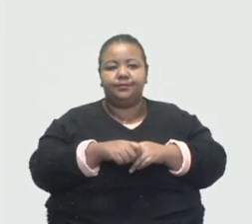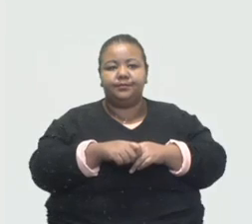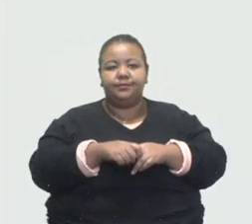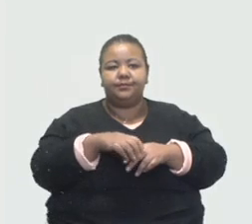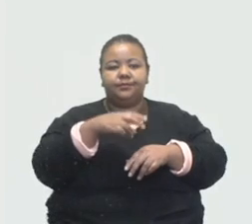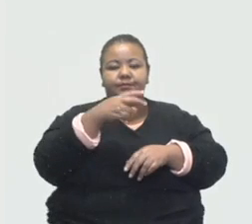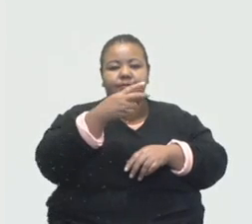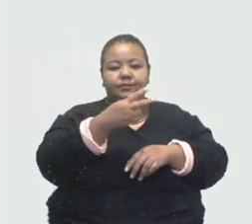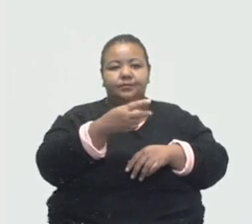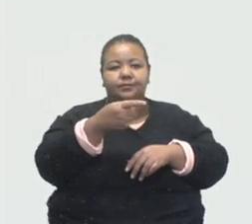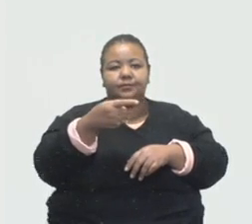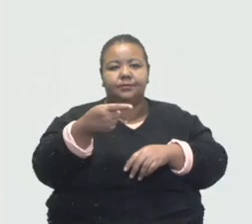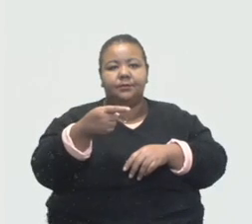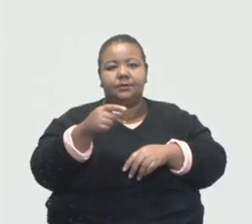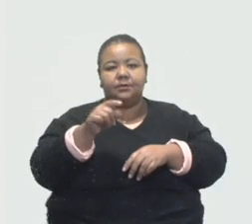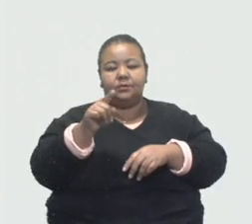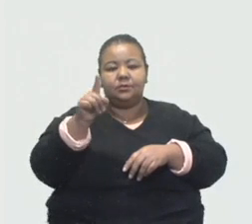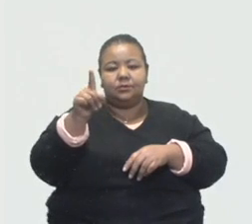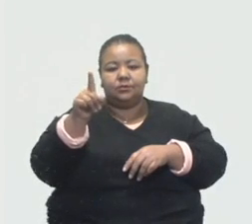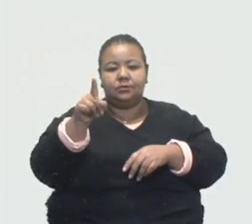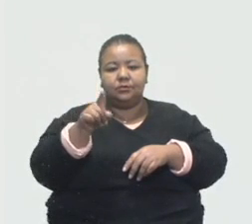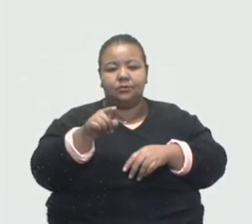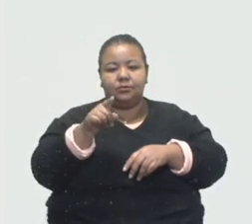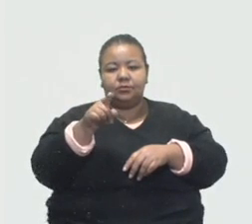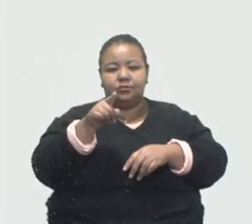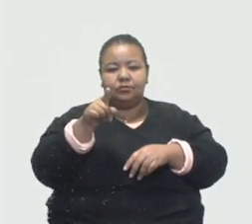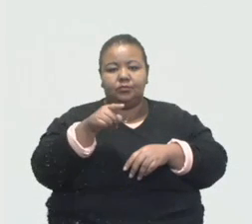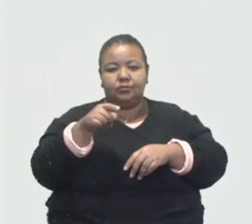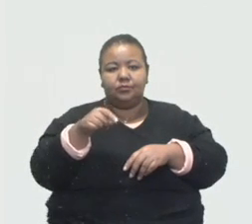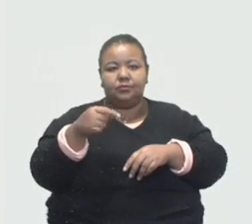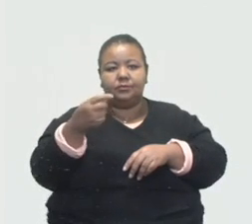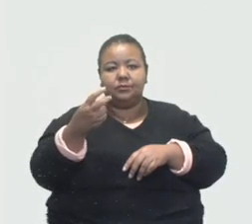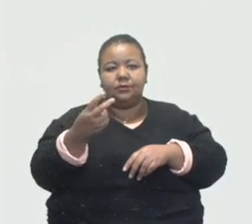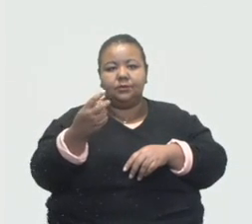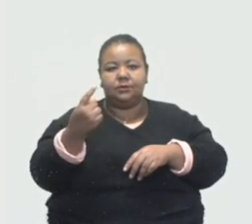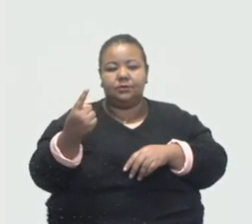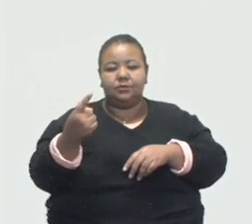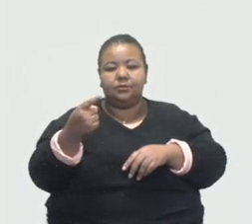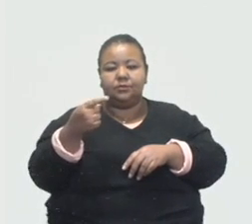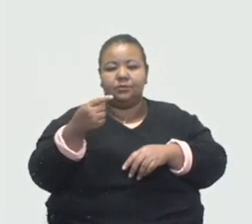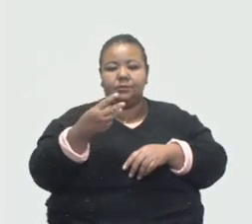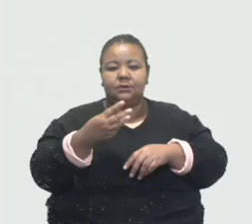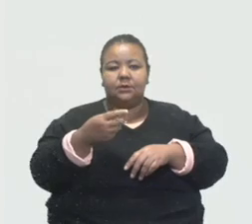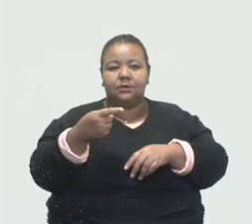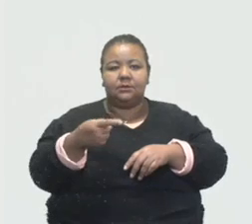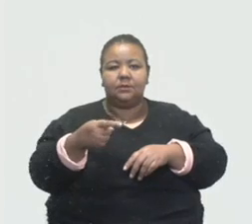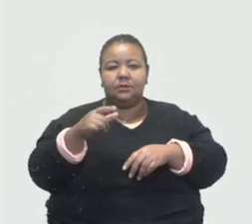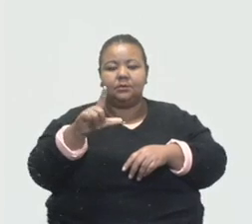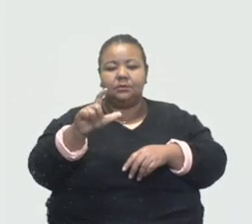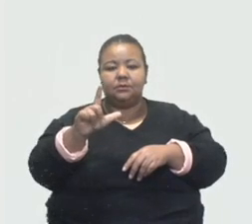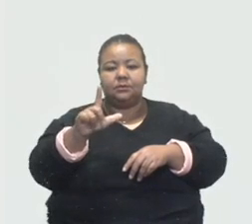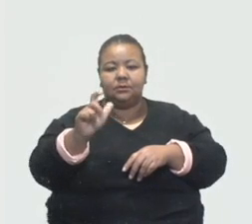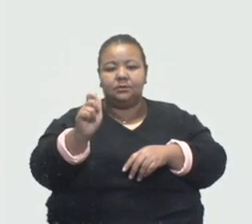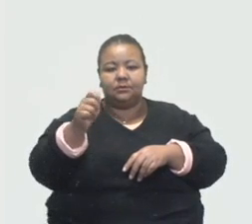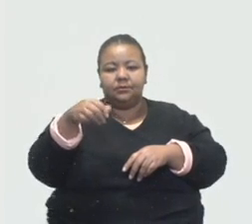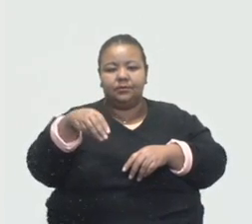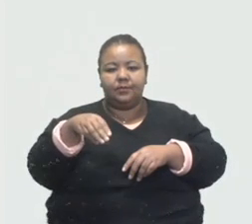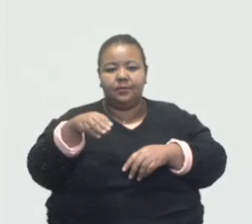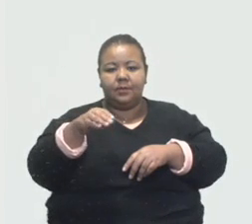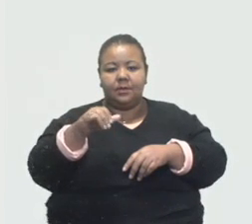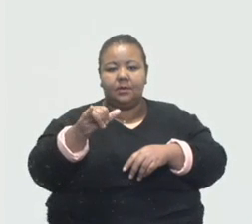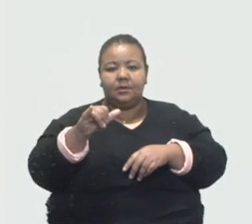2 menos lambda, 2, 1, 3 menos lambda. Agora, a gente vai calcular o